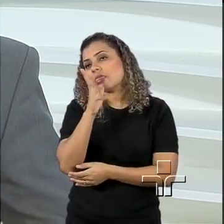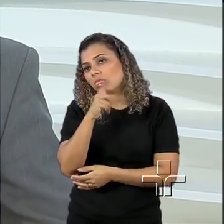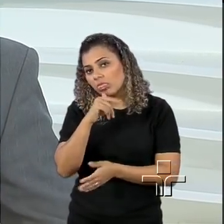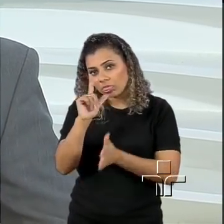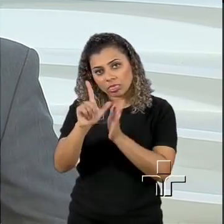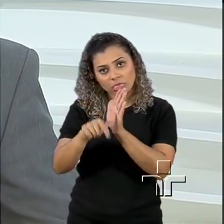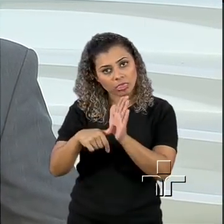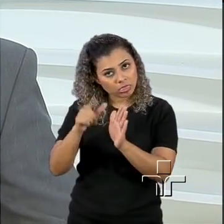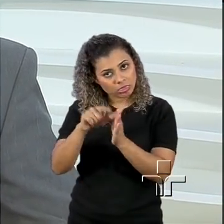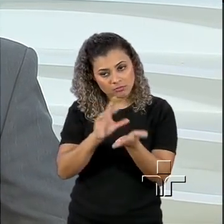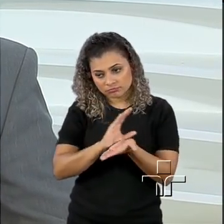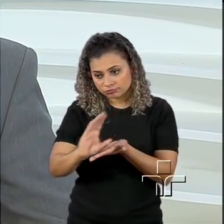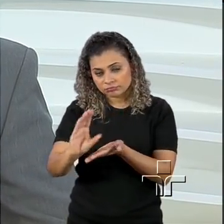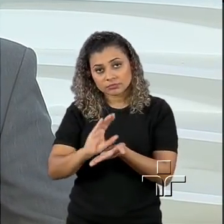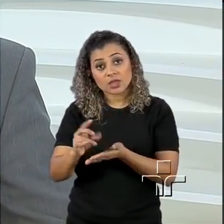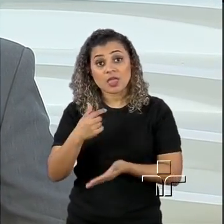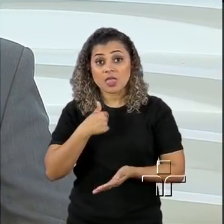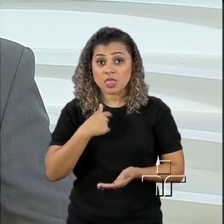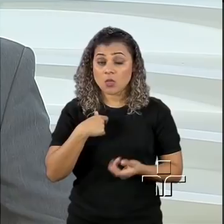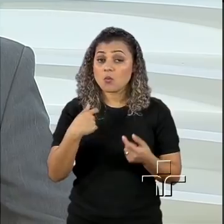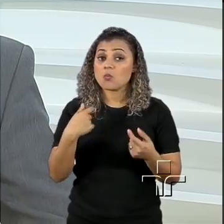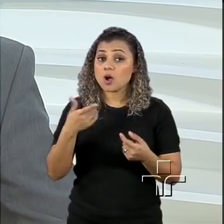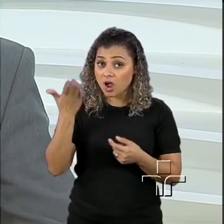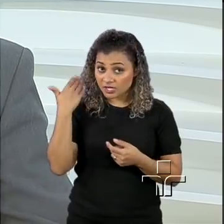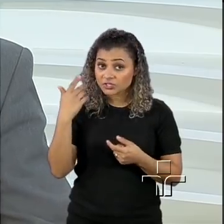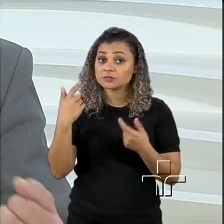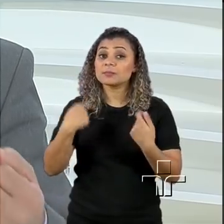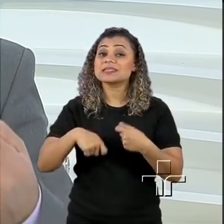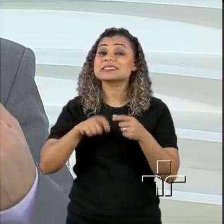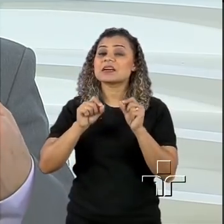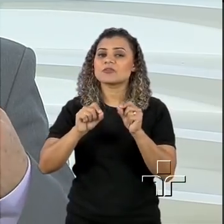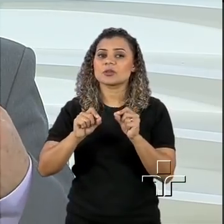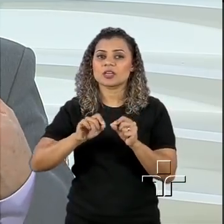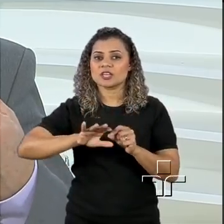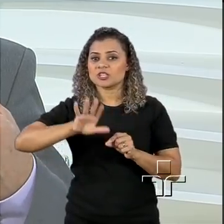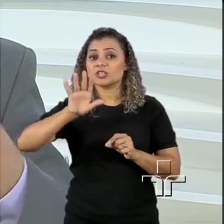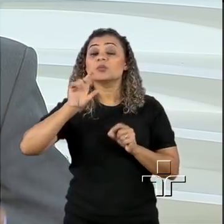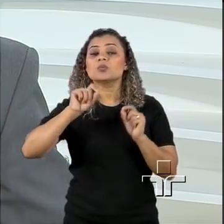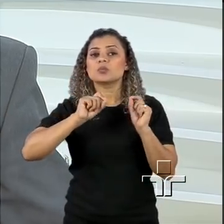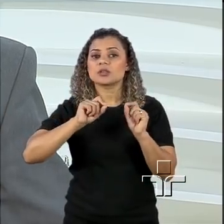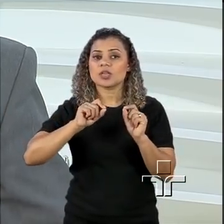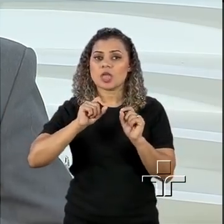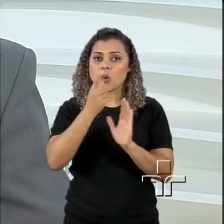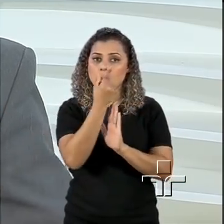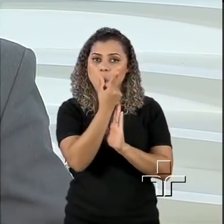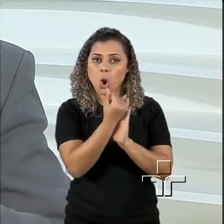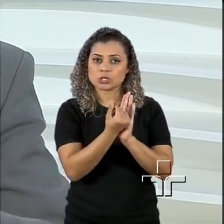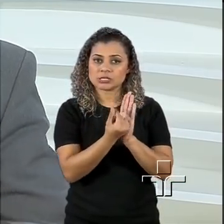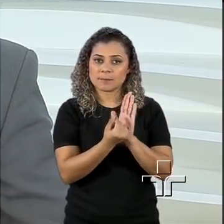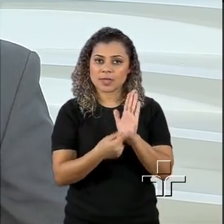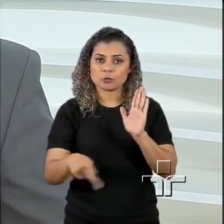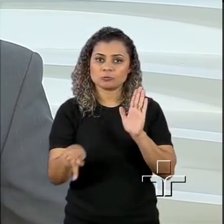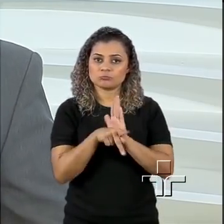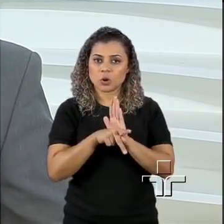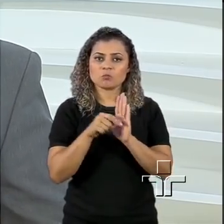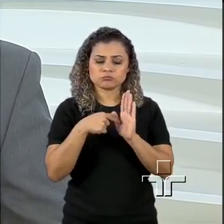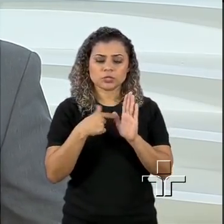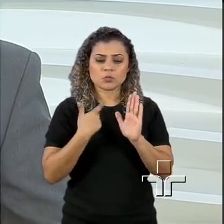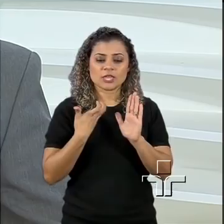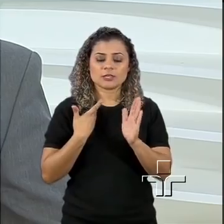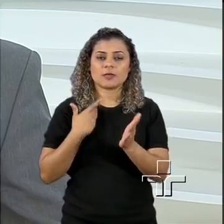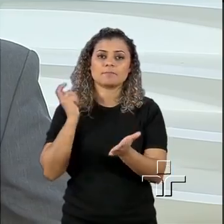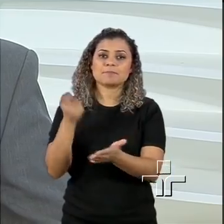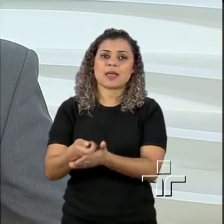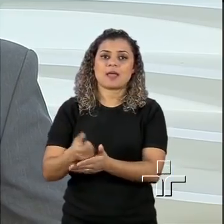os repasses, eu deveria ter chamado para por orçamento próprio, a responsabilidade de ter terminado essa